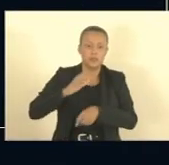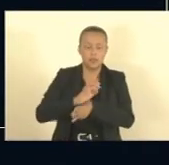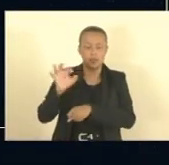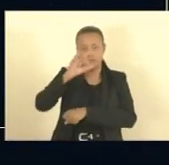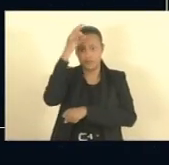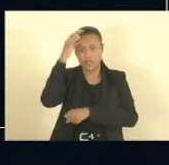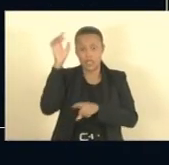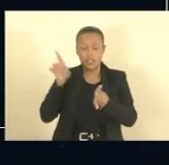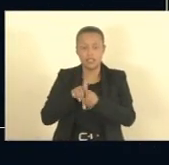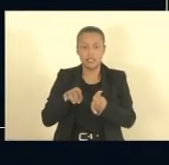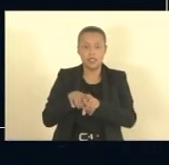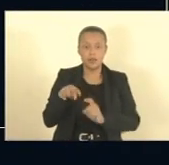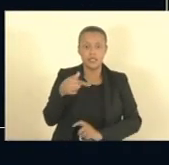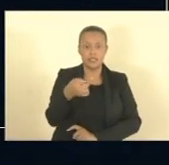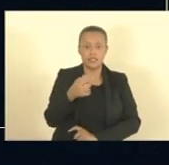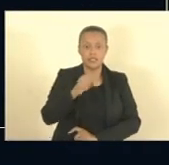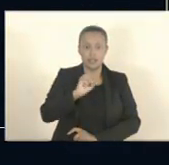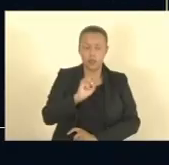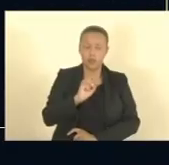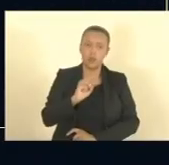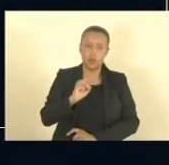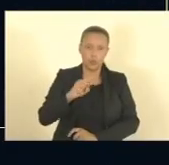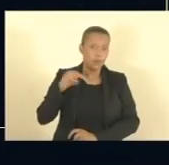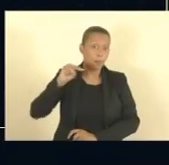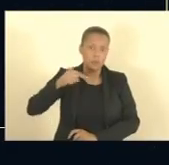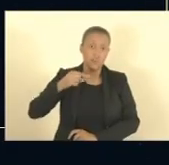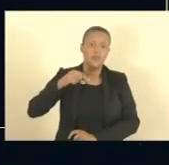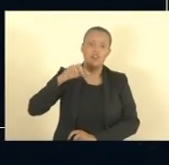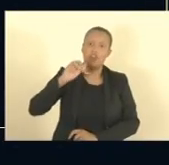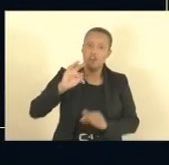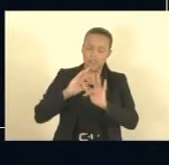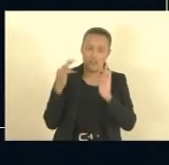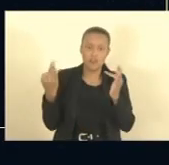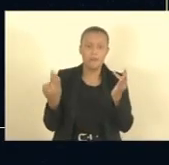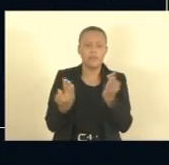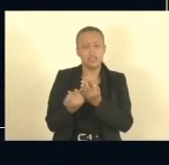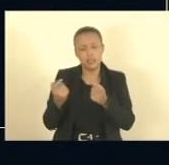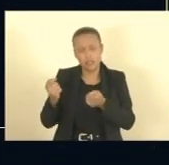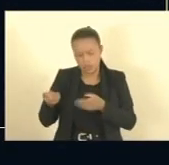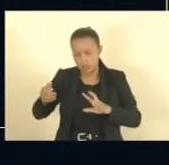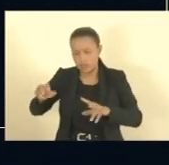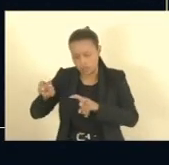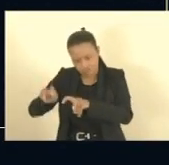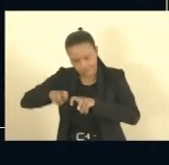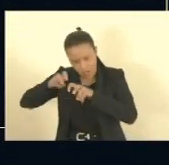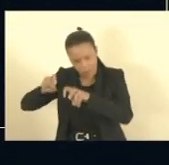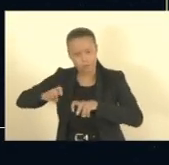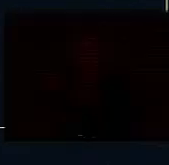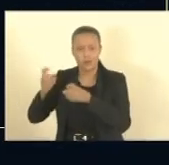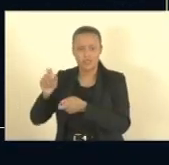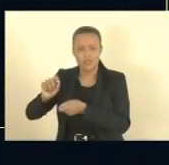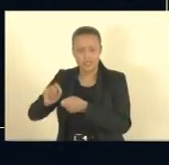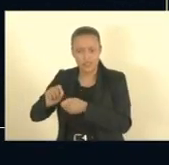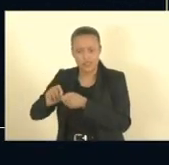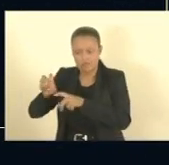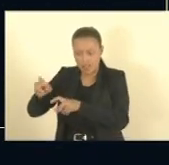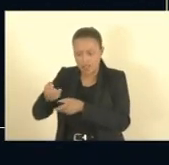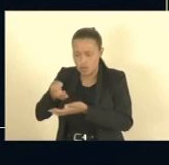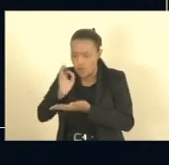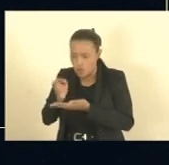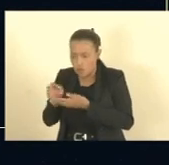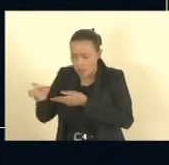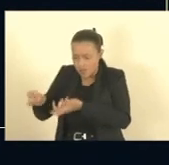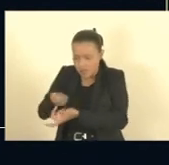estado há 78.000 famílias produtoras que geram cerca de 250.000 empregos diretos e